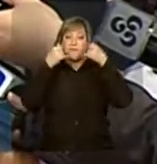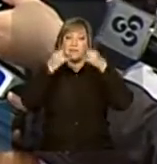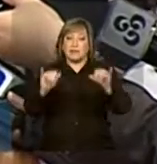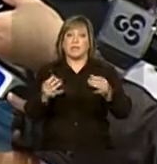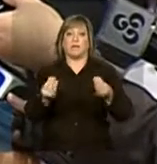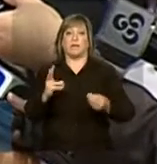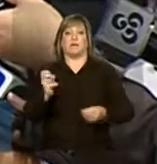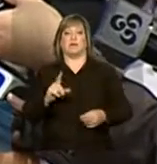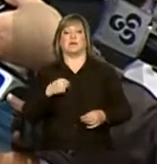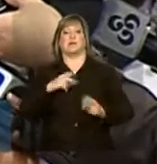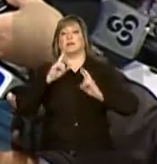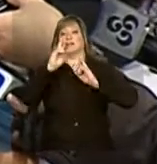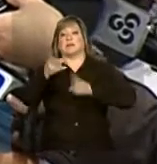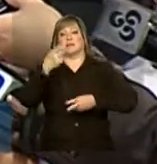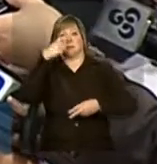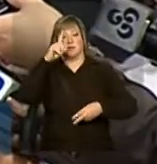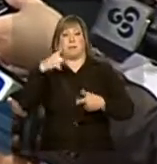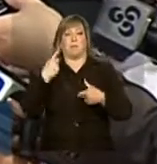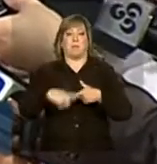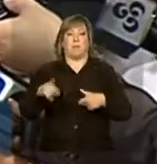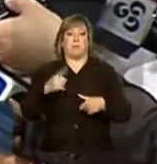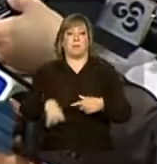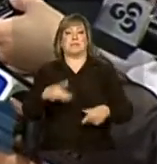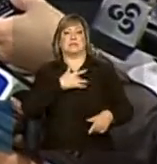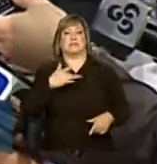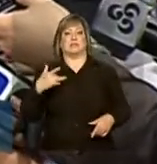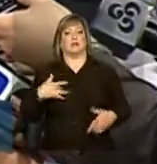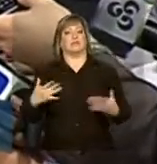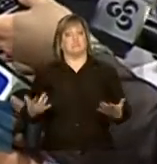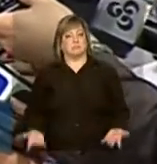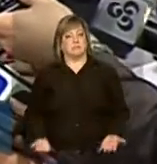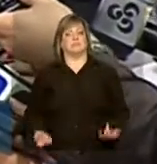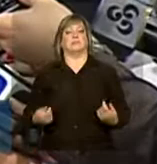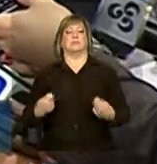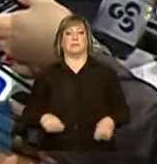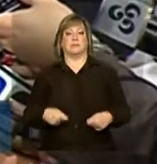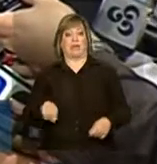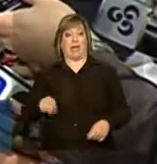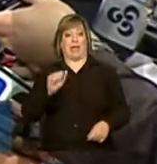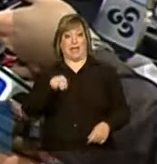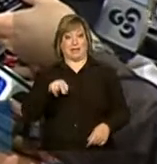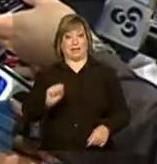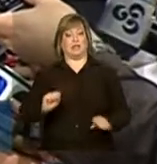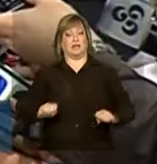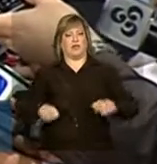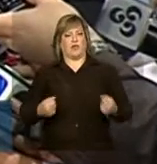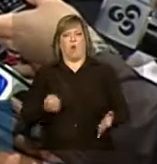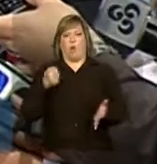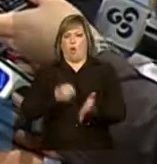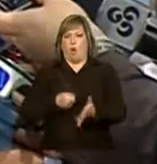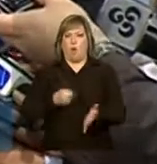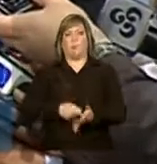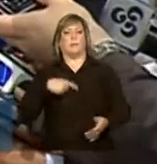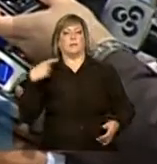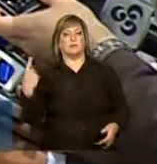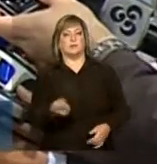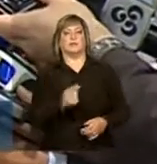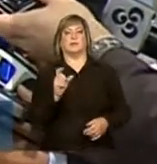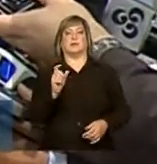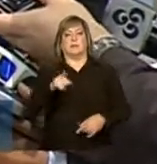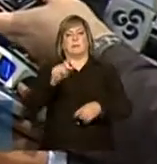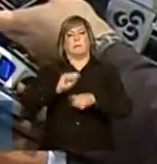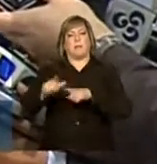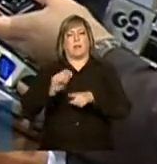vezes internação, complicação no seu problema de saúde. Esse é um esforço da ANS de tornar obrigatório para os planos de saúde aquilo que